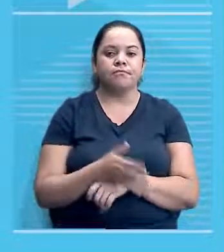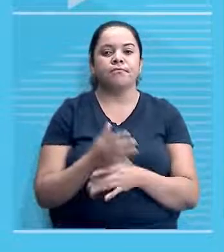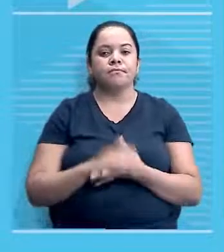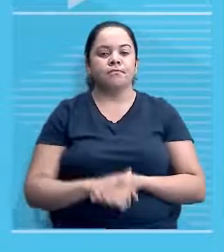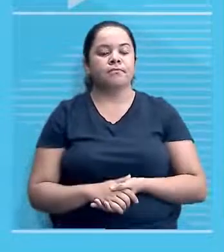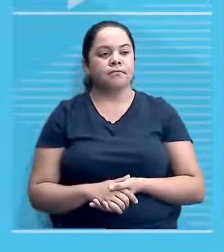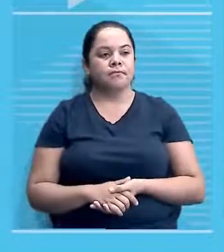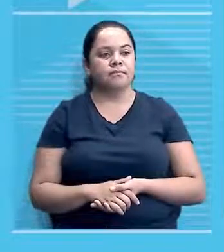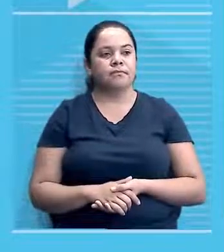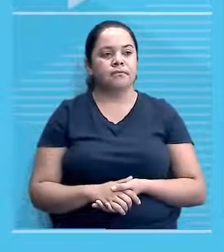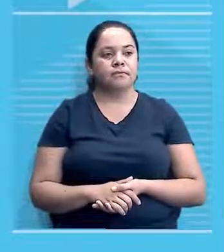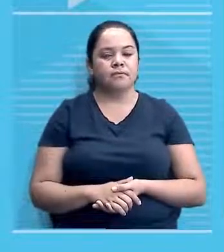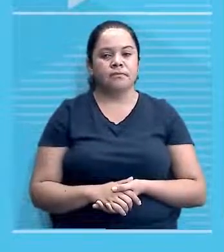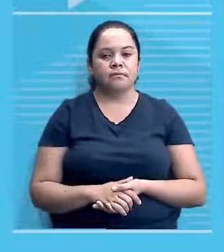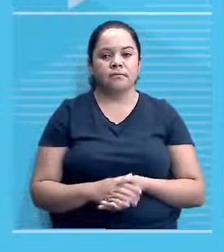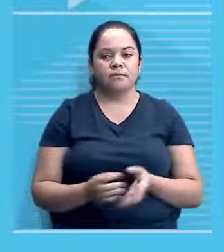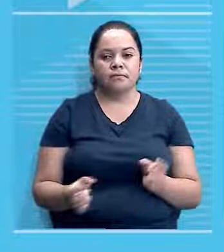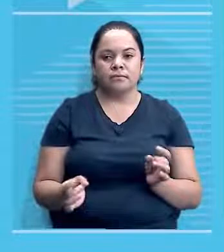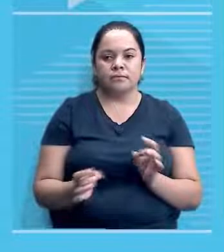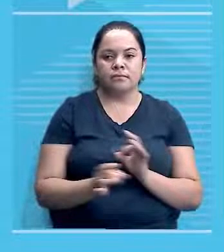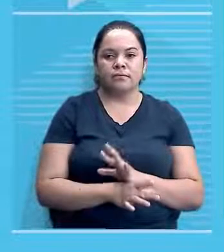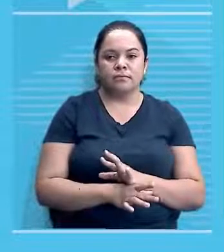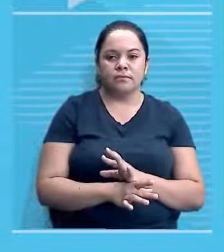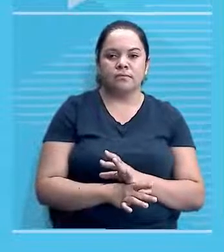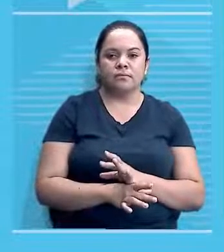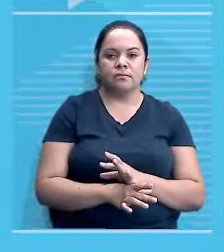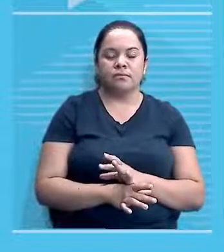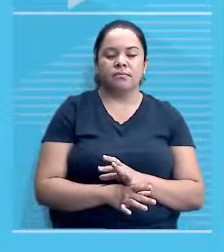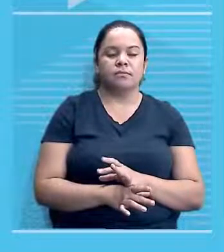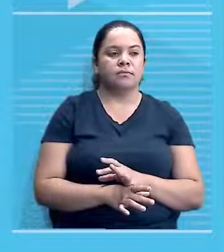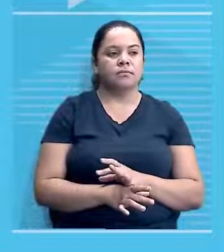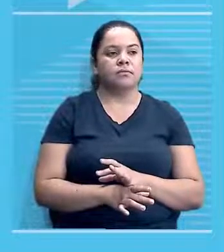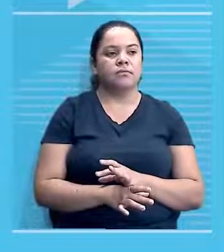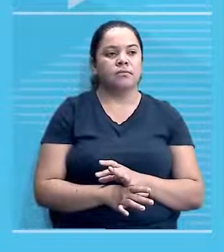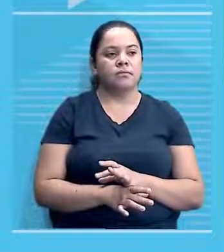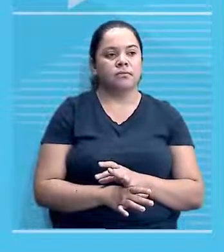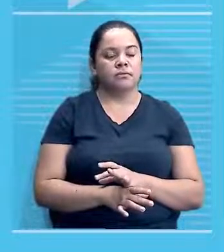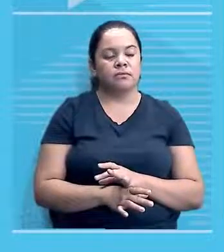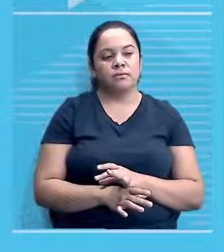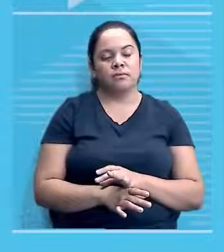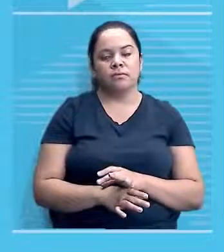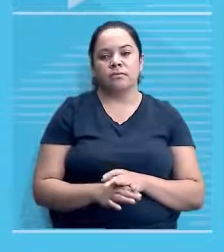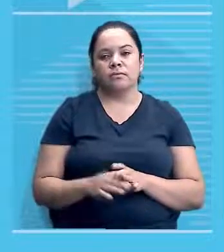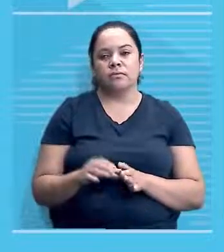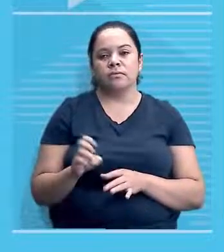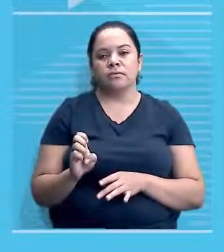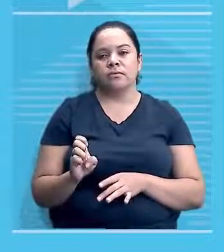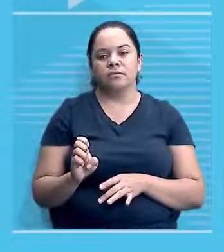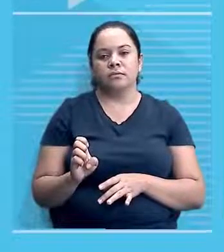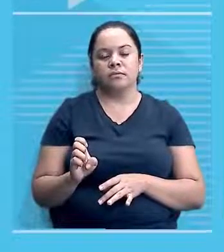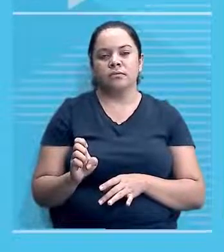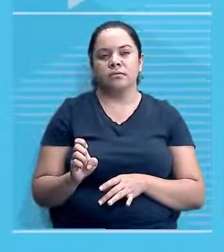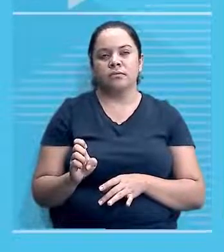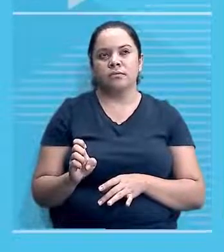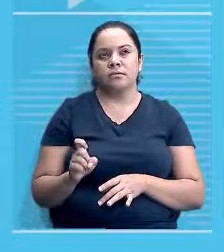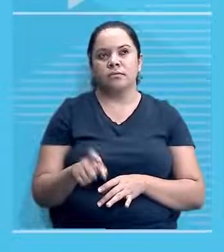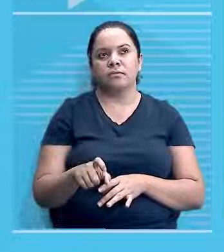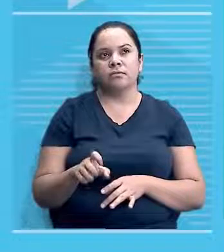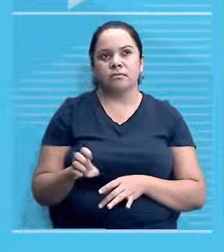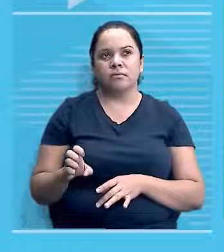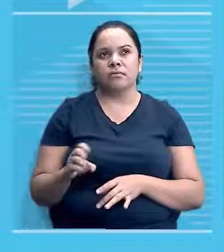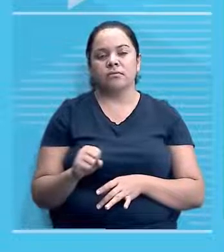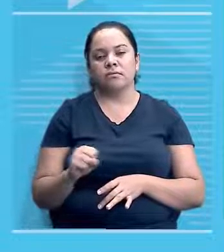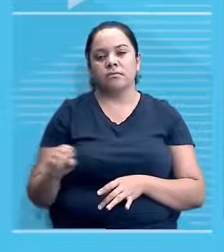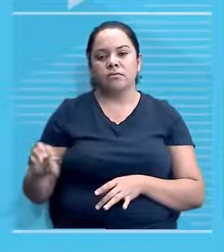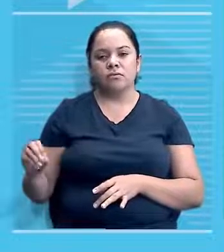eliminar os excessos que o Barroco é cheio de excesso é um período